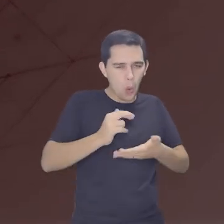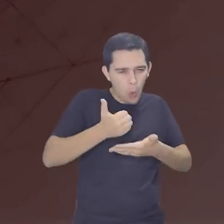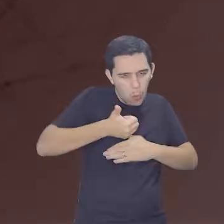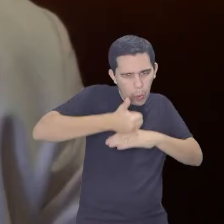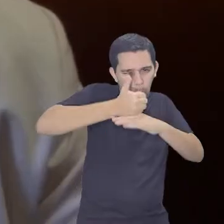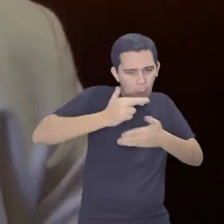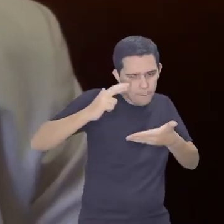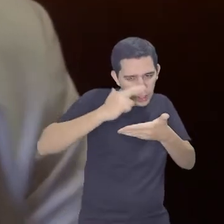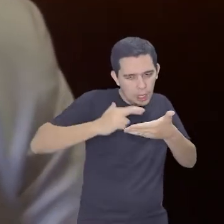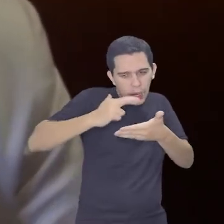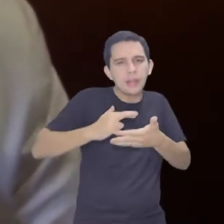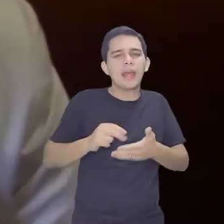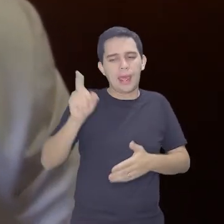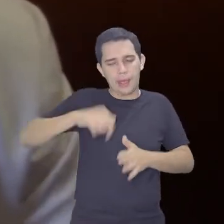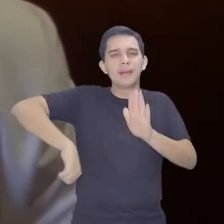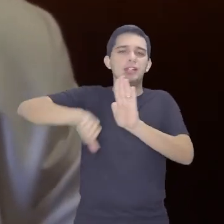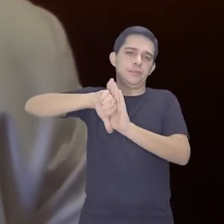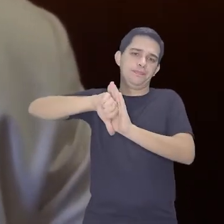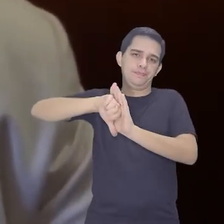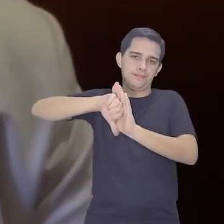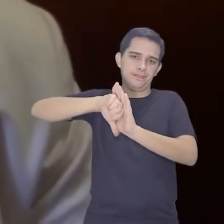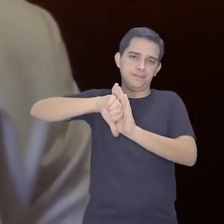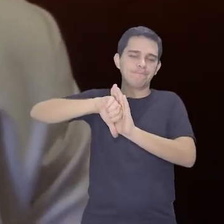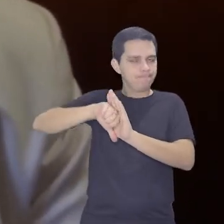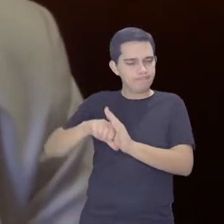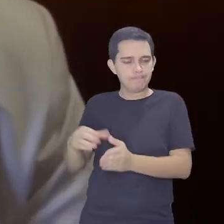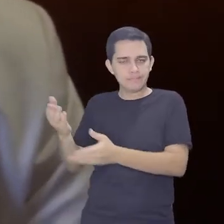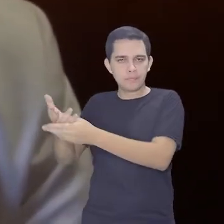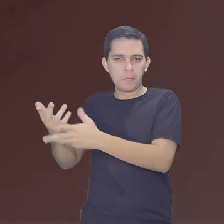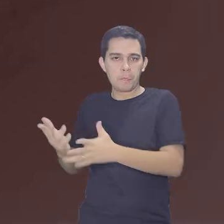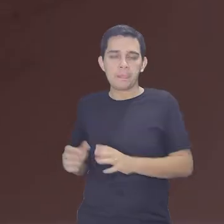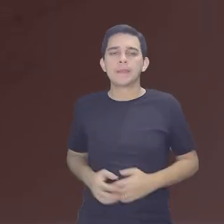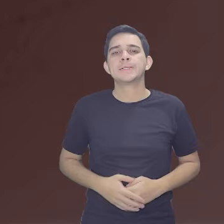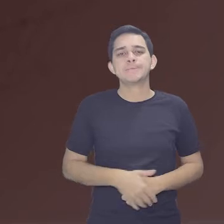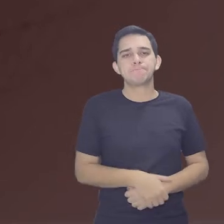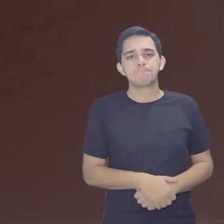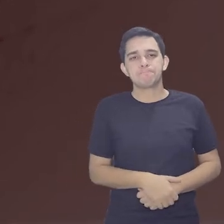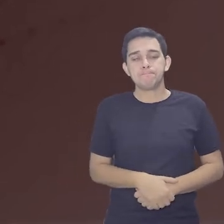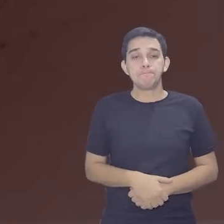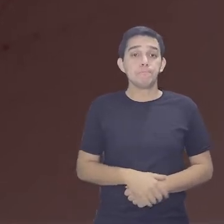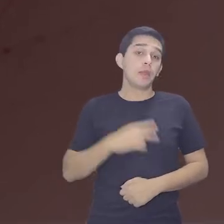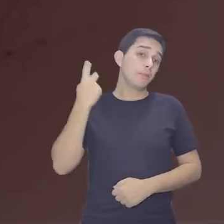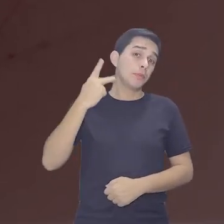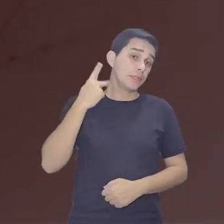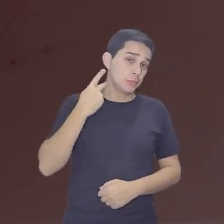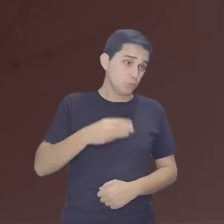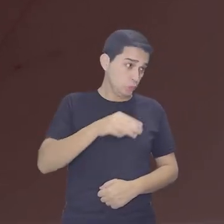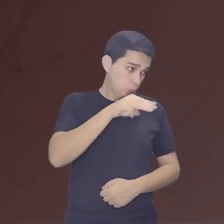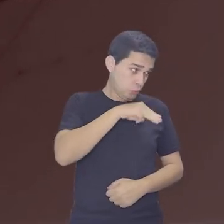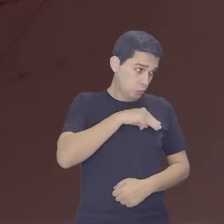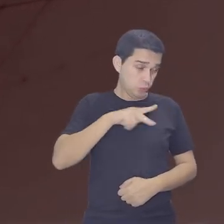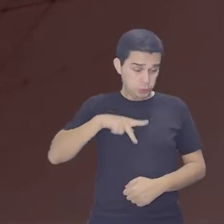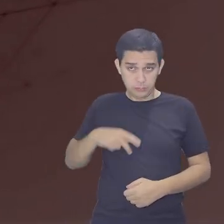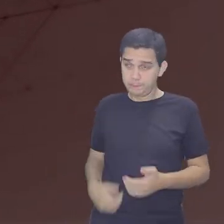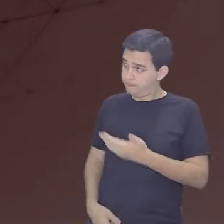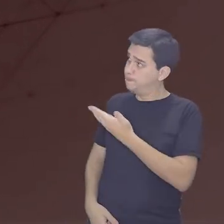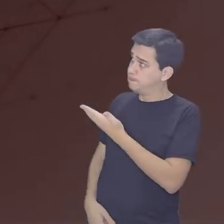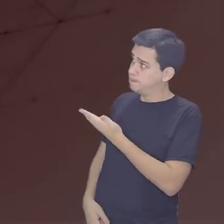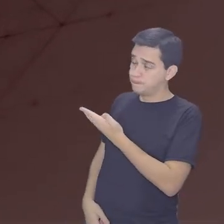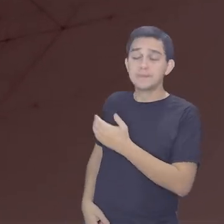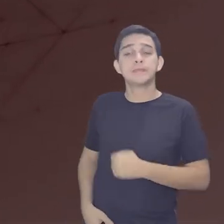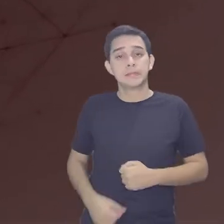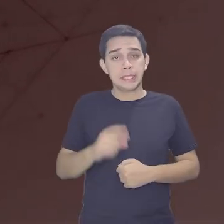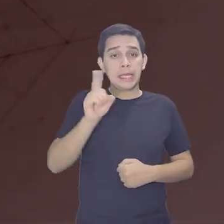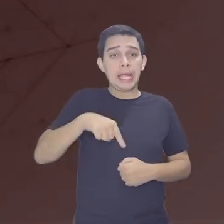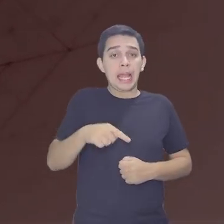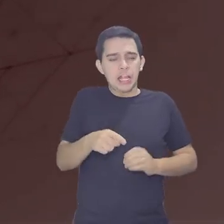denunciou. A minha promotoria ela é responsável pela investigação penal militar, né? Na auditoria a gente